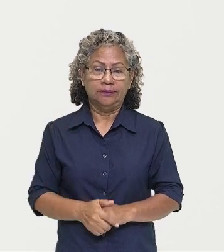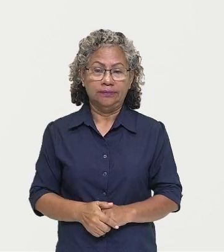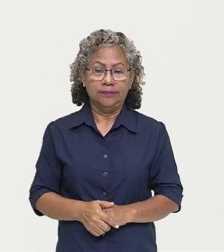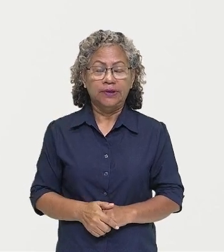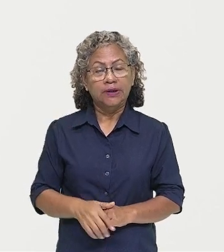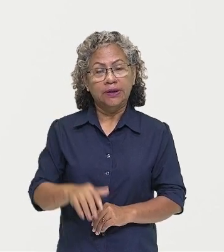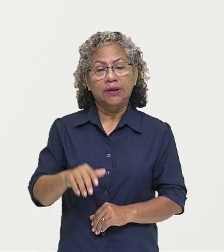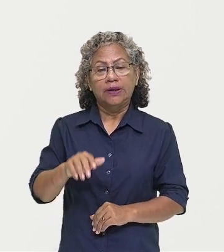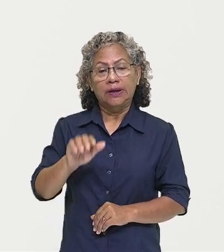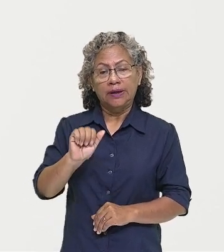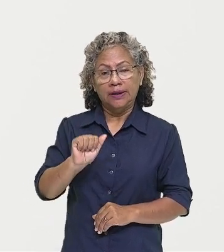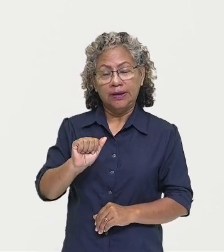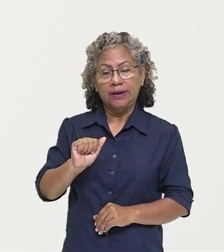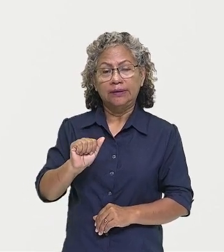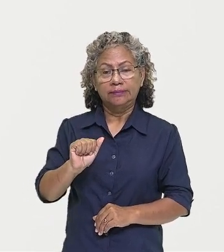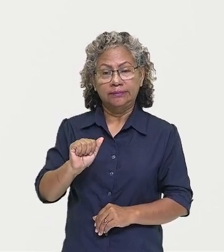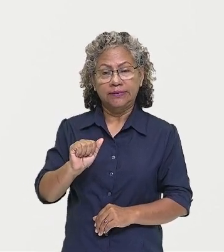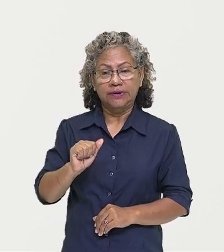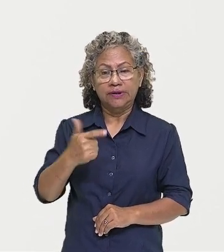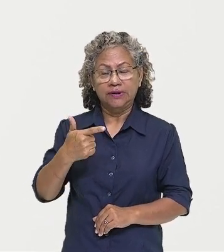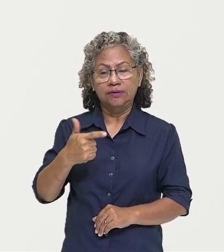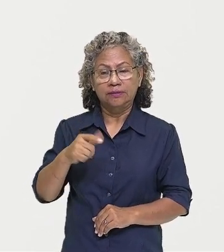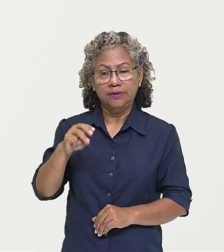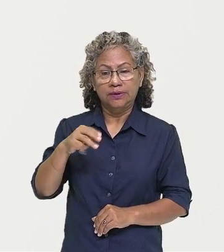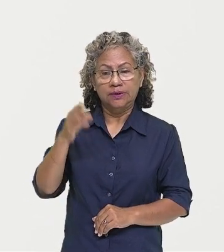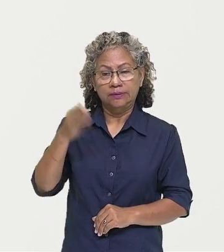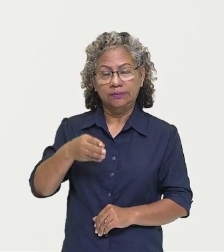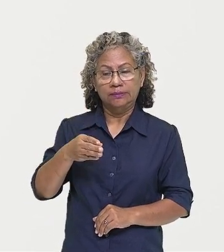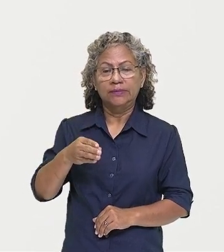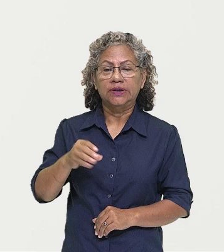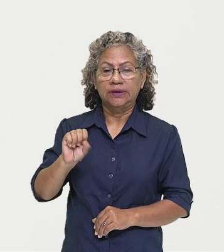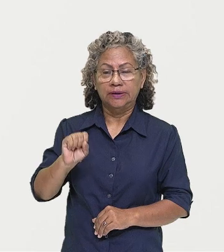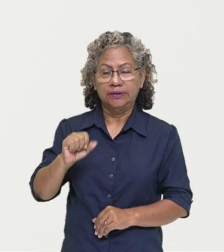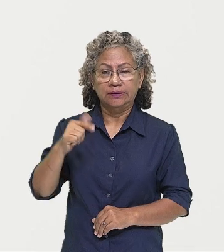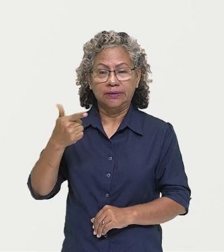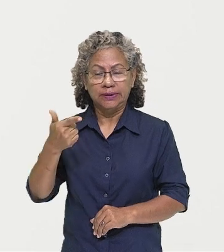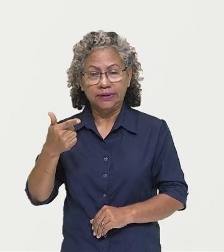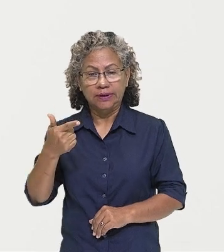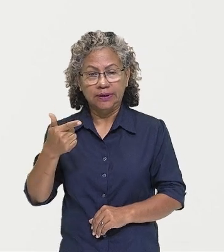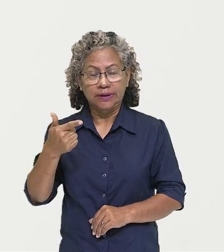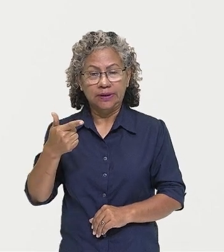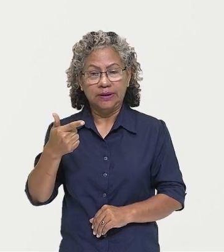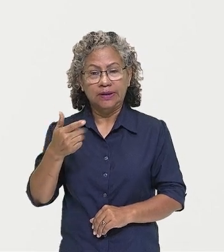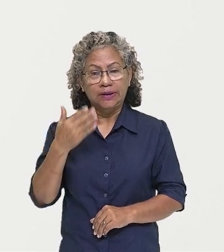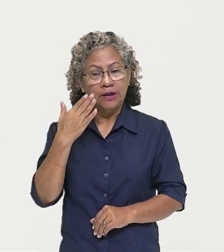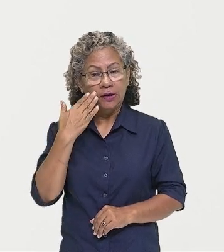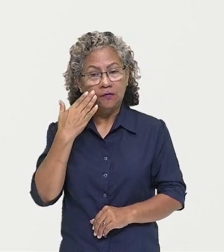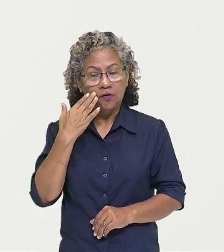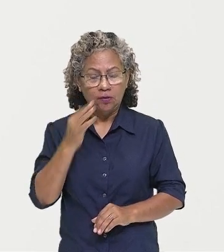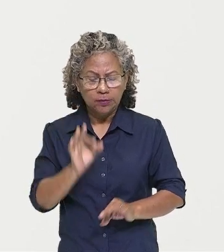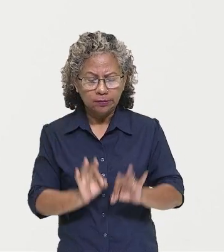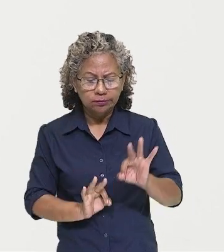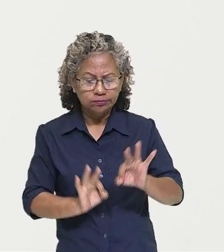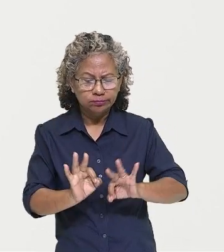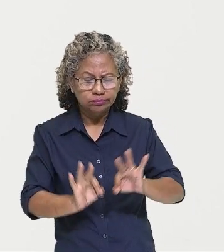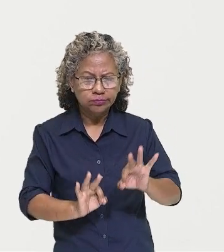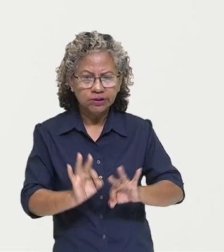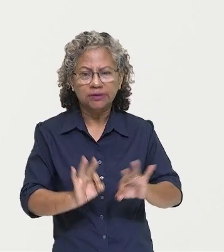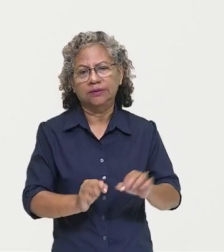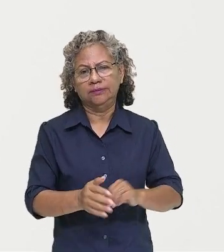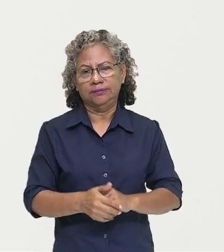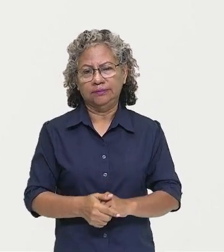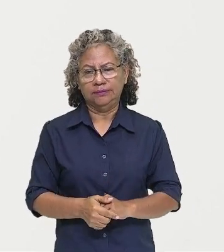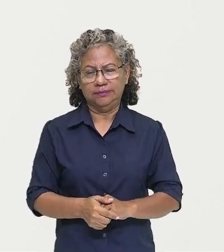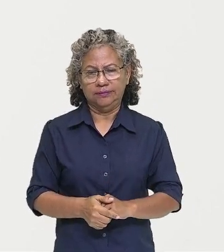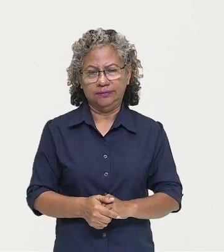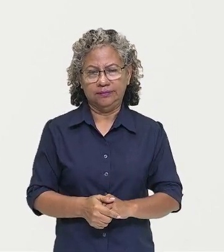vamos agora verificar esta solução. Olha lá. Vejam aí. Tenho que a força